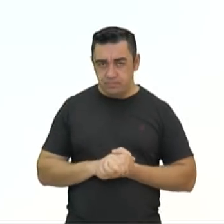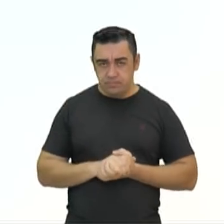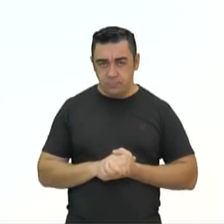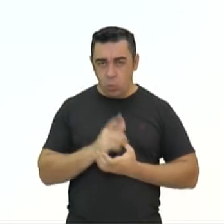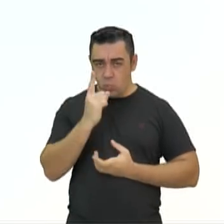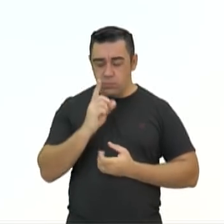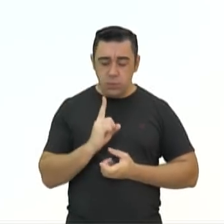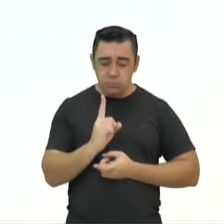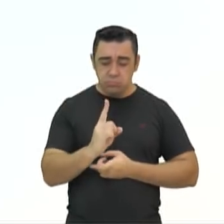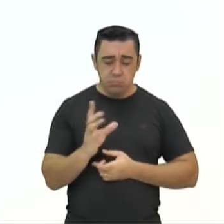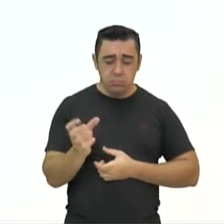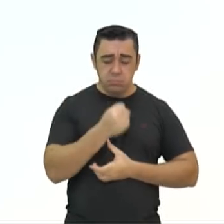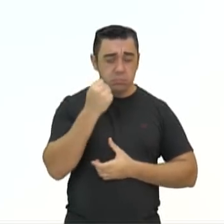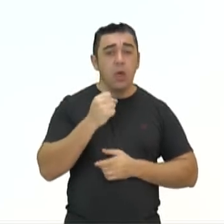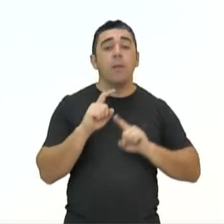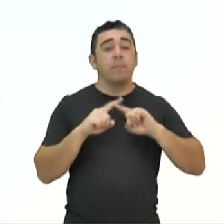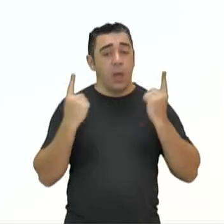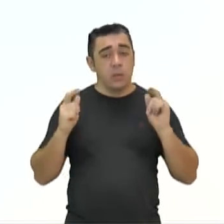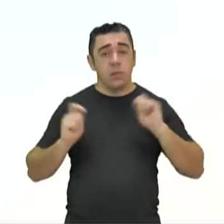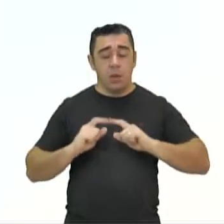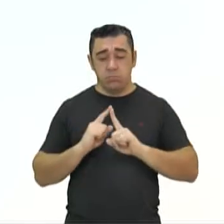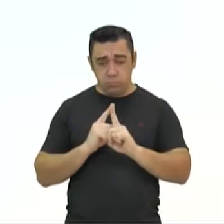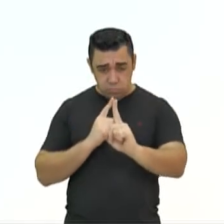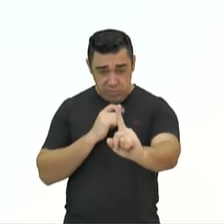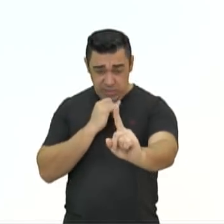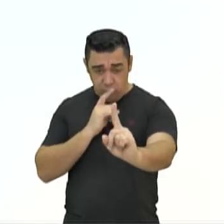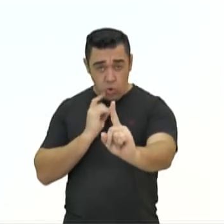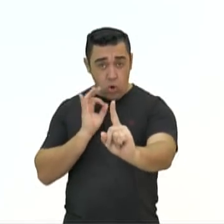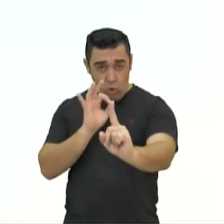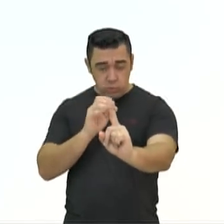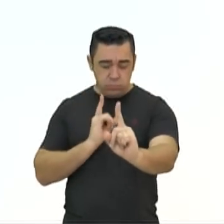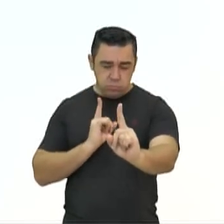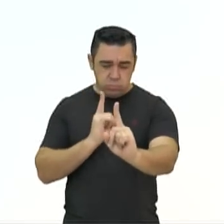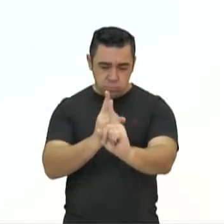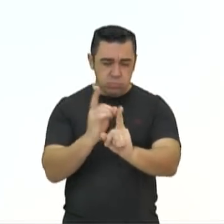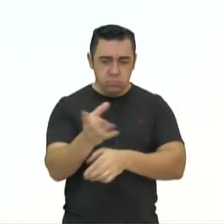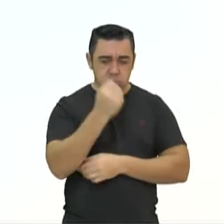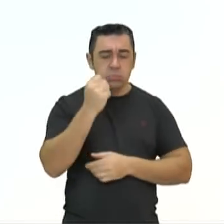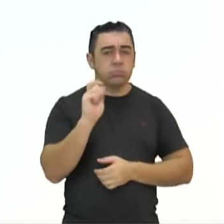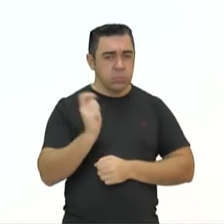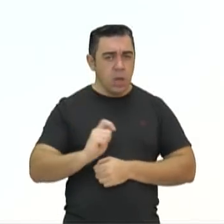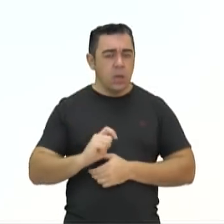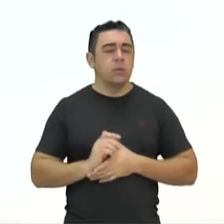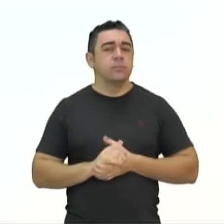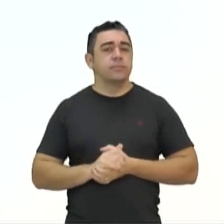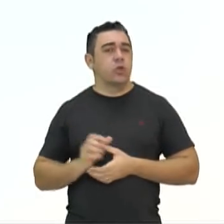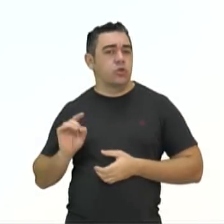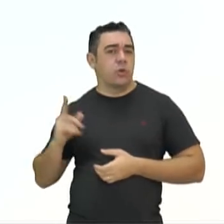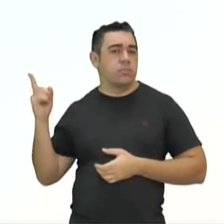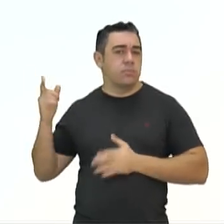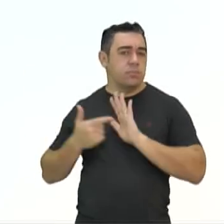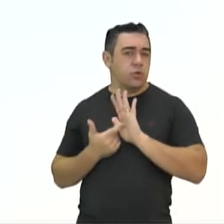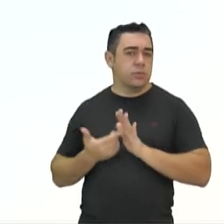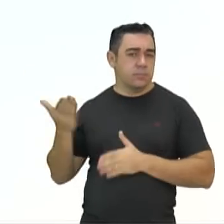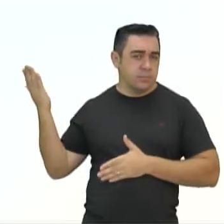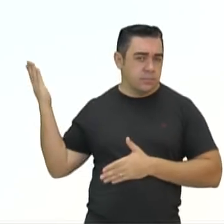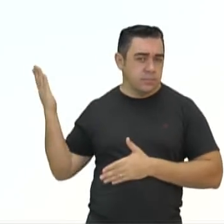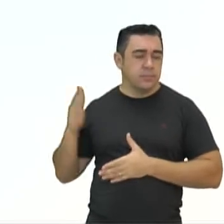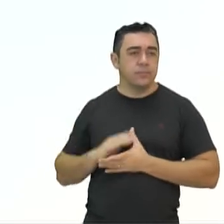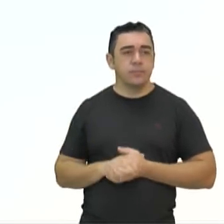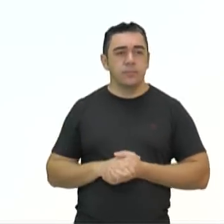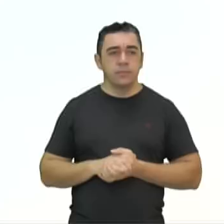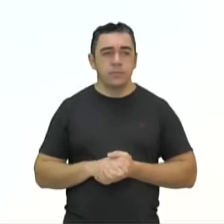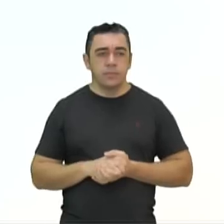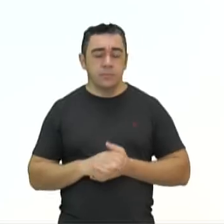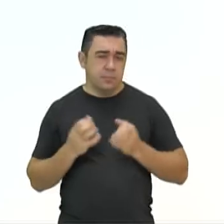ela pode capturar de qualquer lugar que estiver o adversário, que ela pode capturar. Ali é só uma representação. Mesma coisa que eu